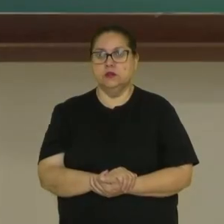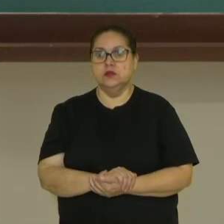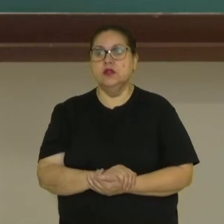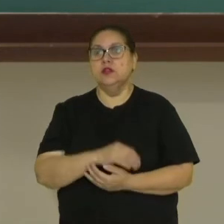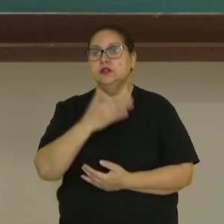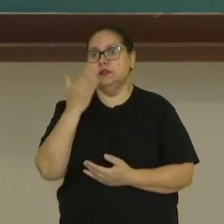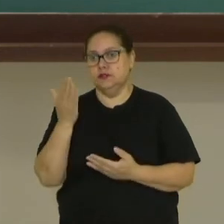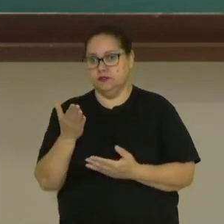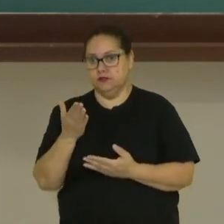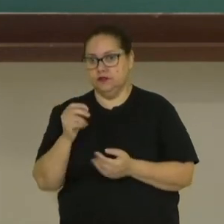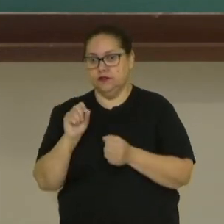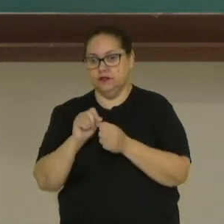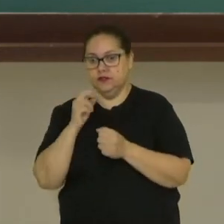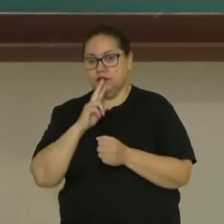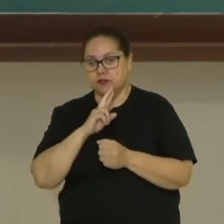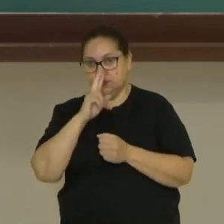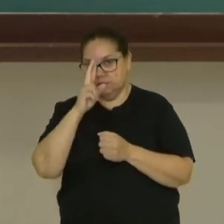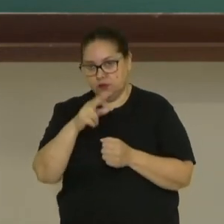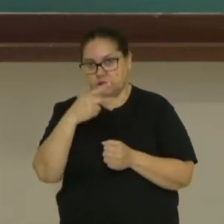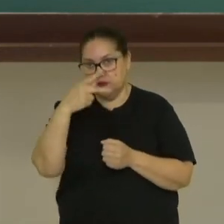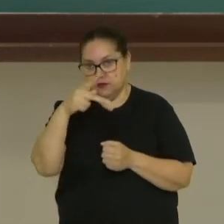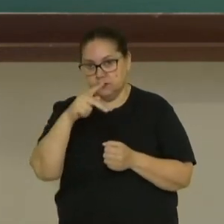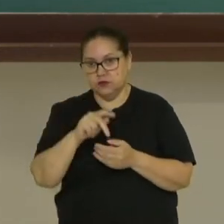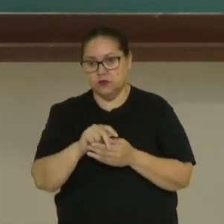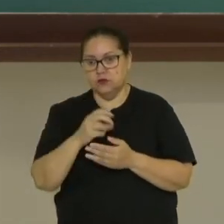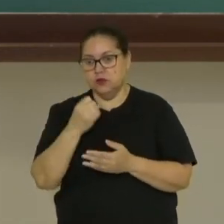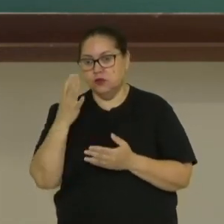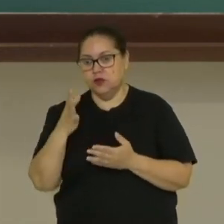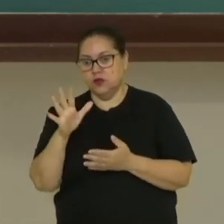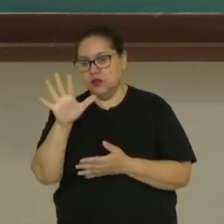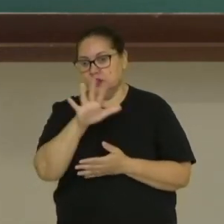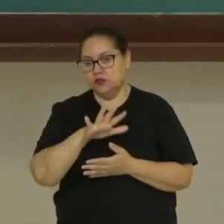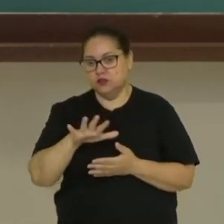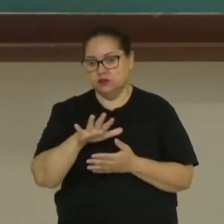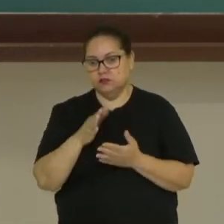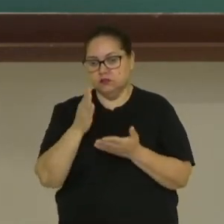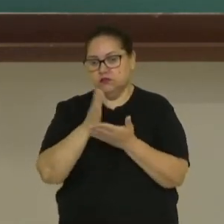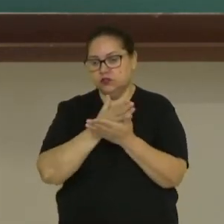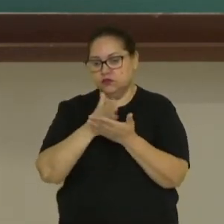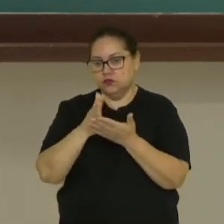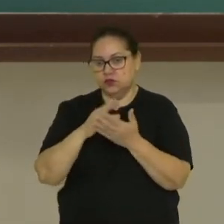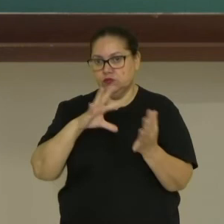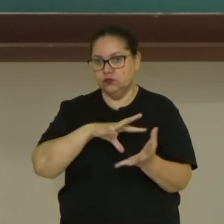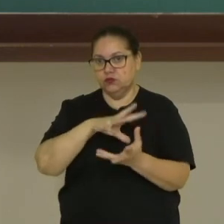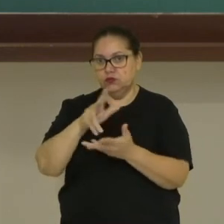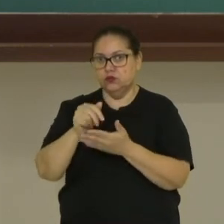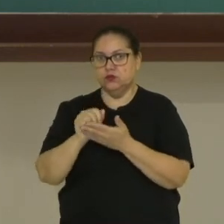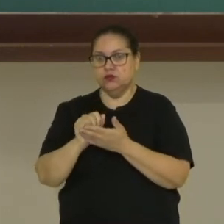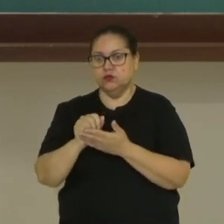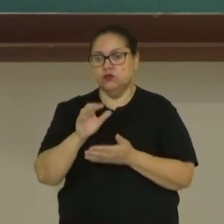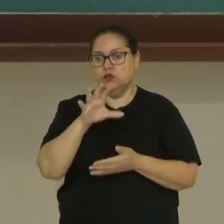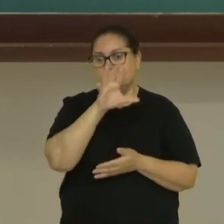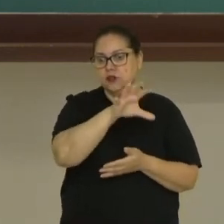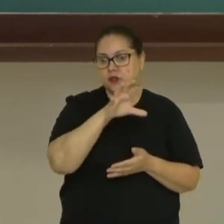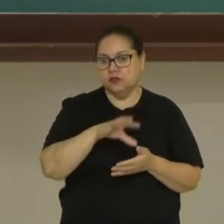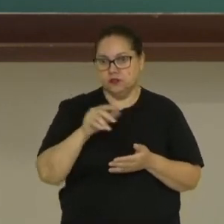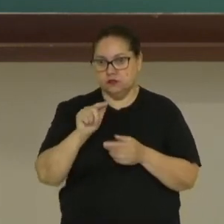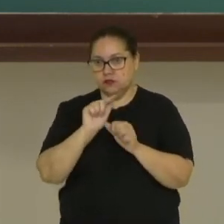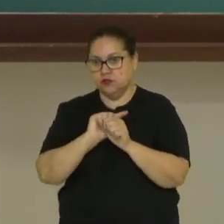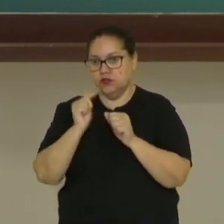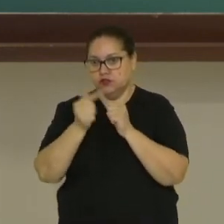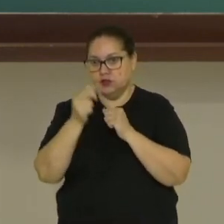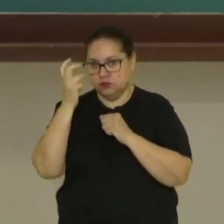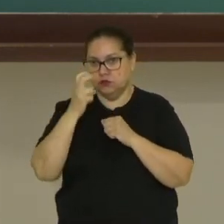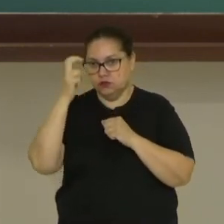E aí, meus bons alunos, conseguiram colocar a sua resposta quanto a essa divisão, né, do mundo em regiões geoculturais? O que vem